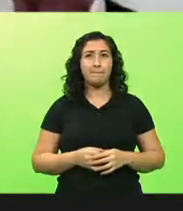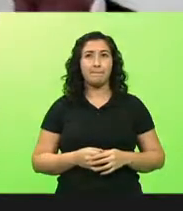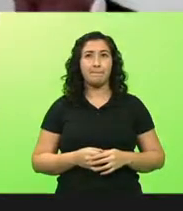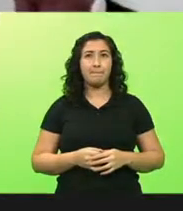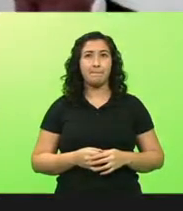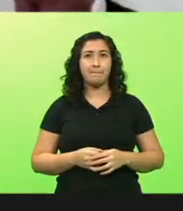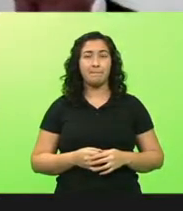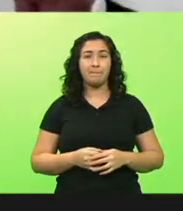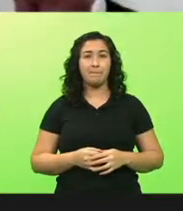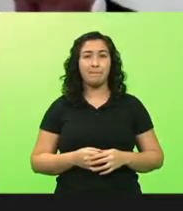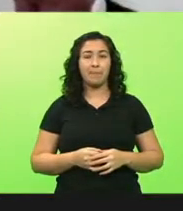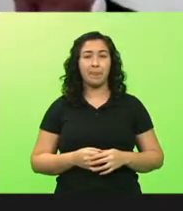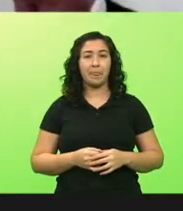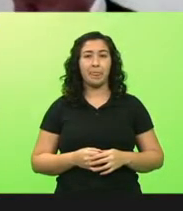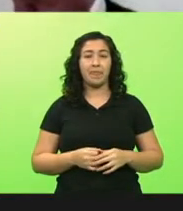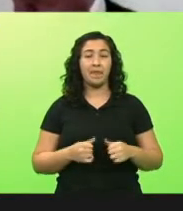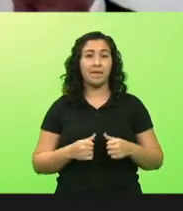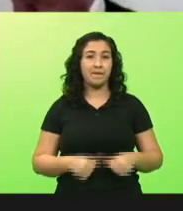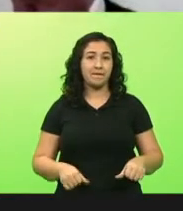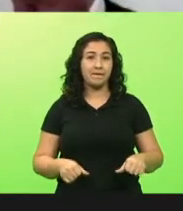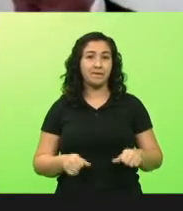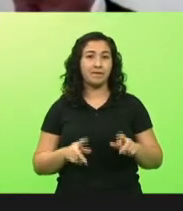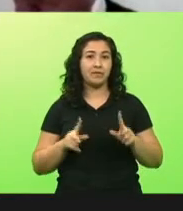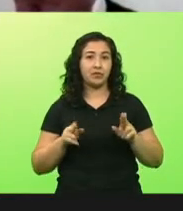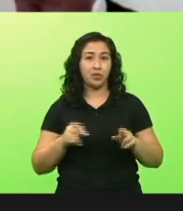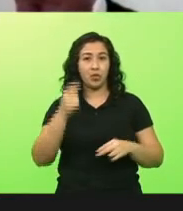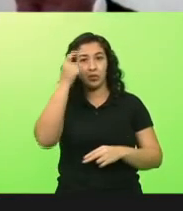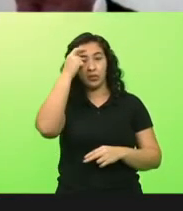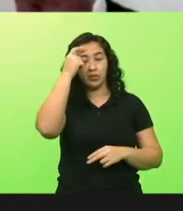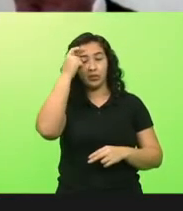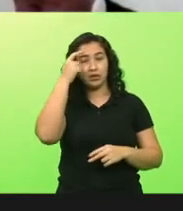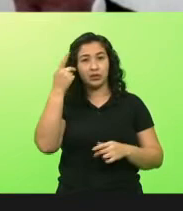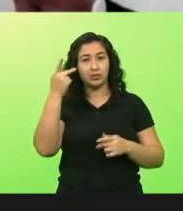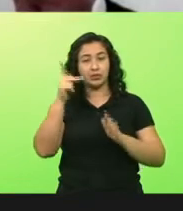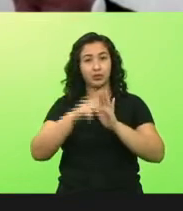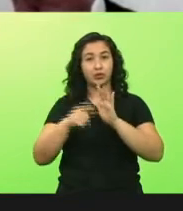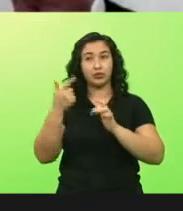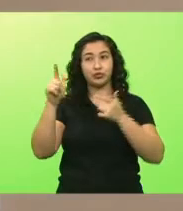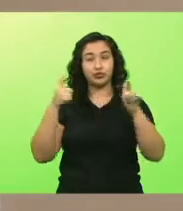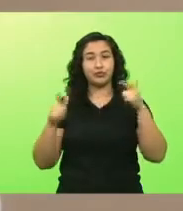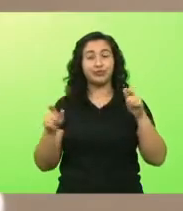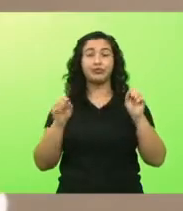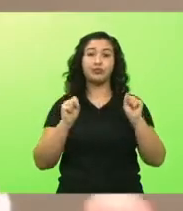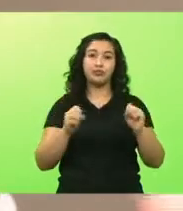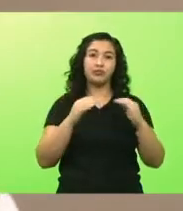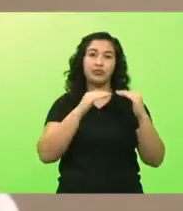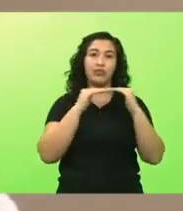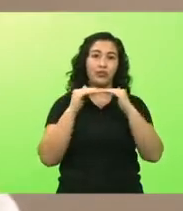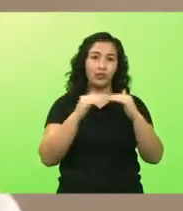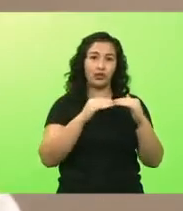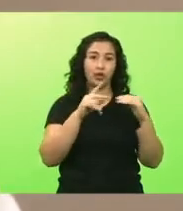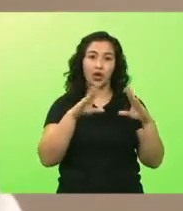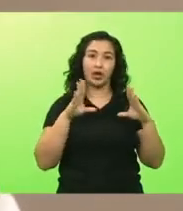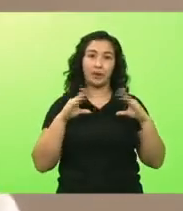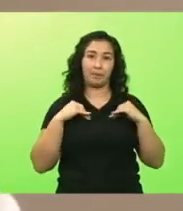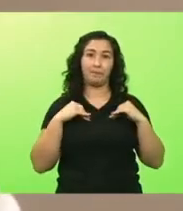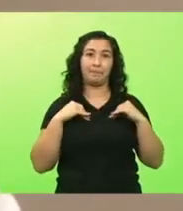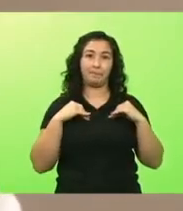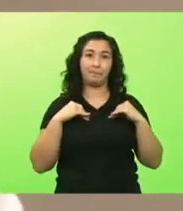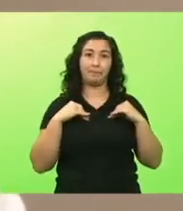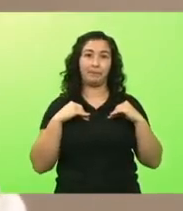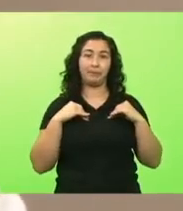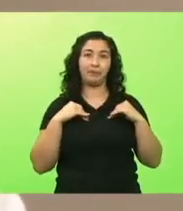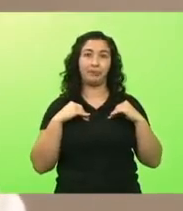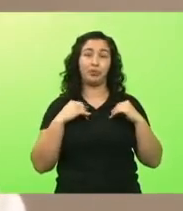o mesmo princípio para outros projetos. Então, apesar de concordar muito com o mérito deste projeto, e meu voto será